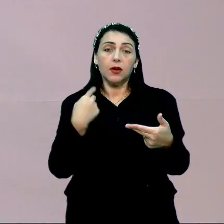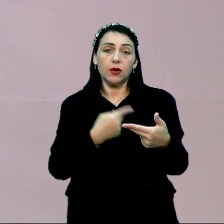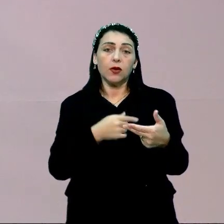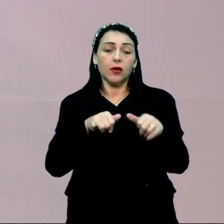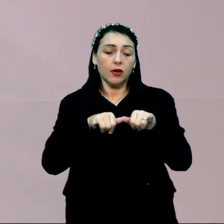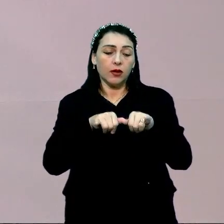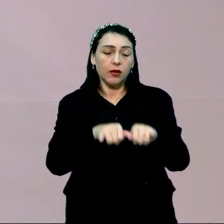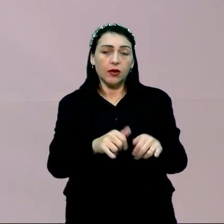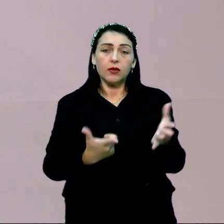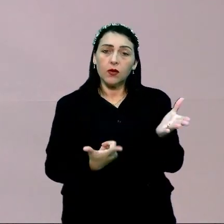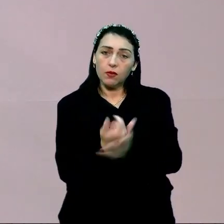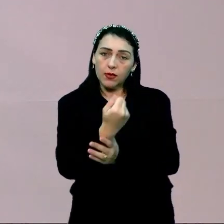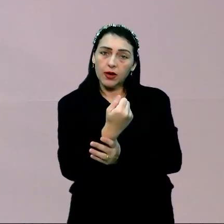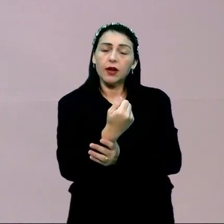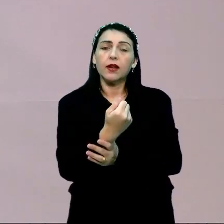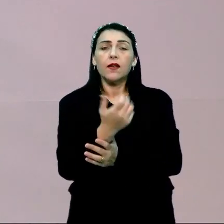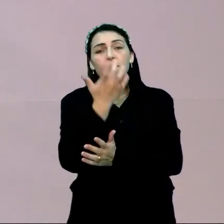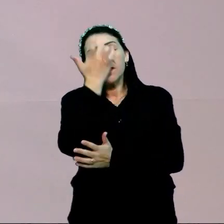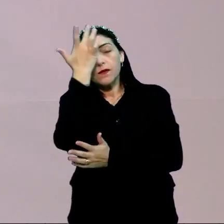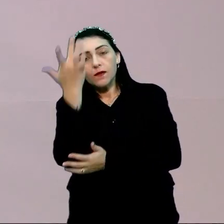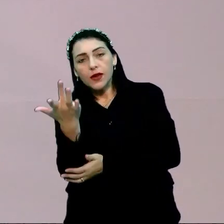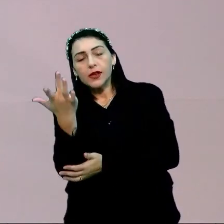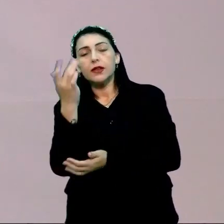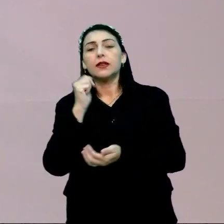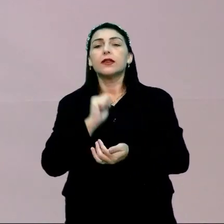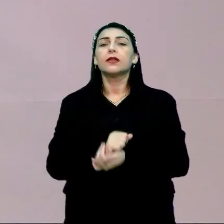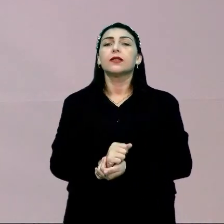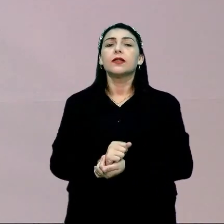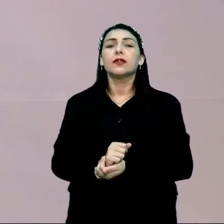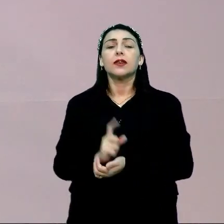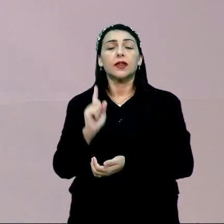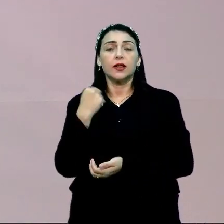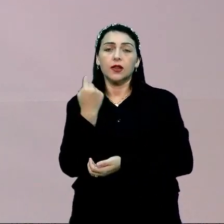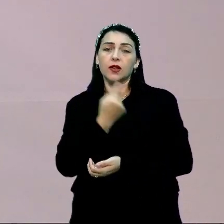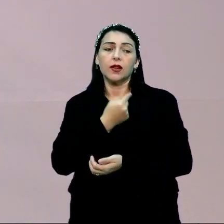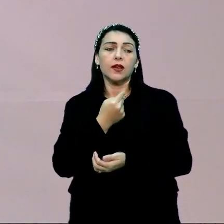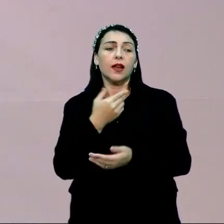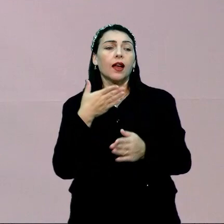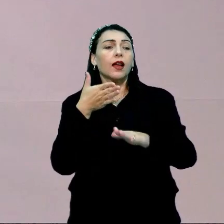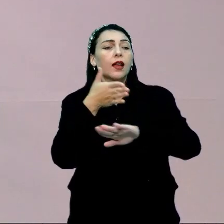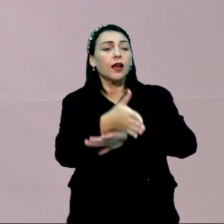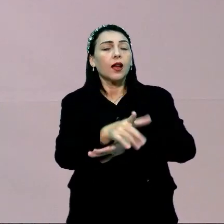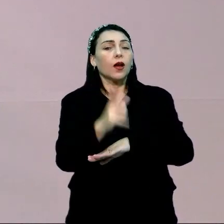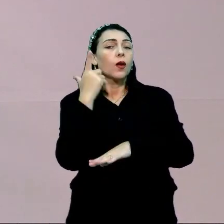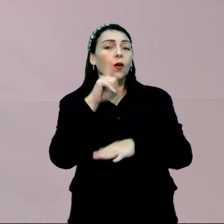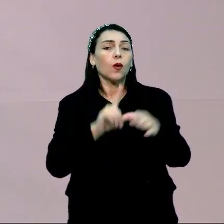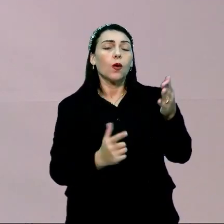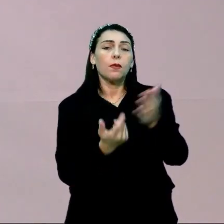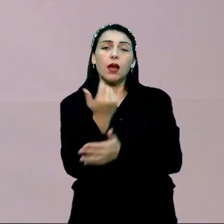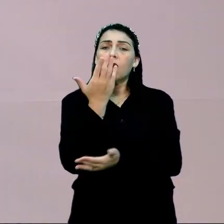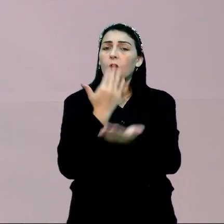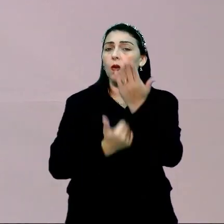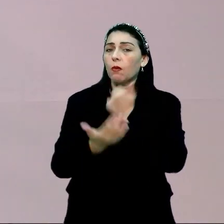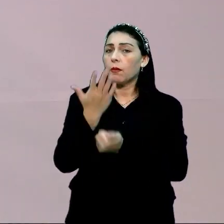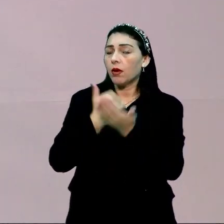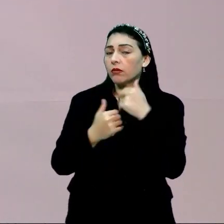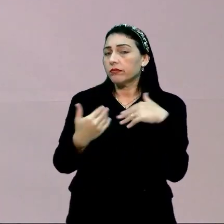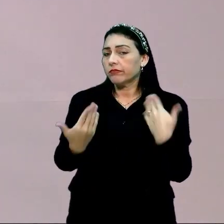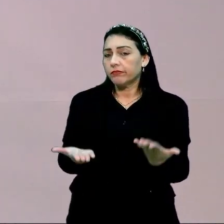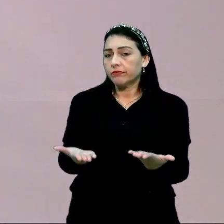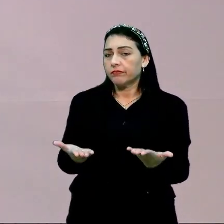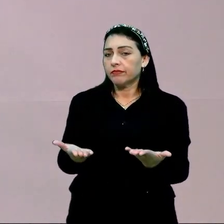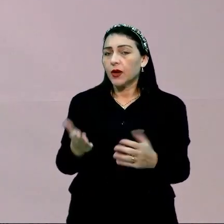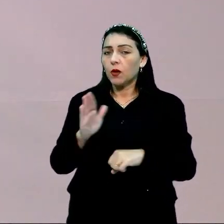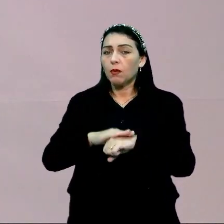nas prateleiras dos supermercados, facilitou o fato de nós irmos lá, adquirir e comer